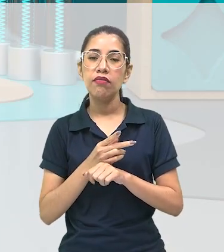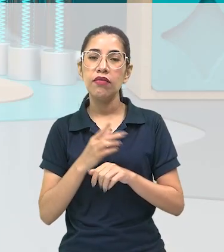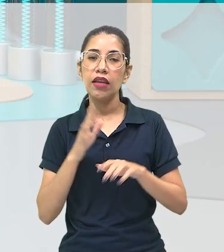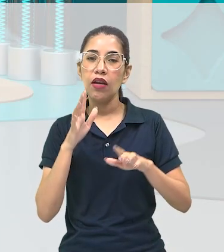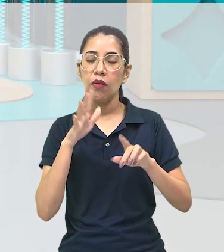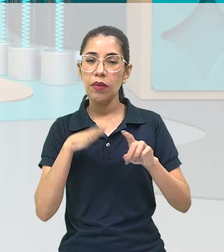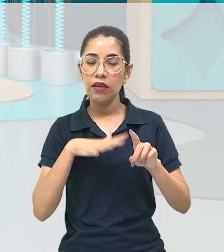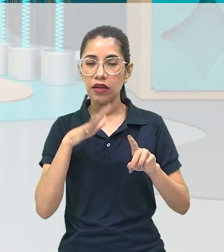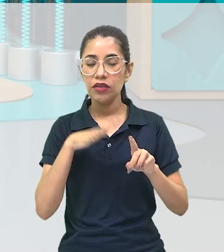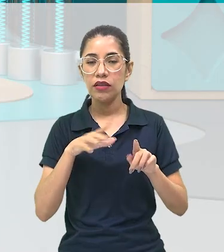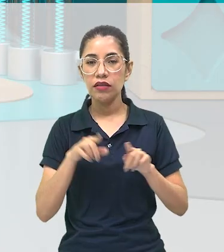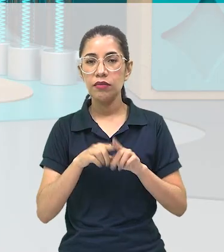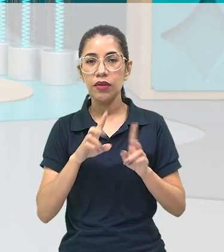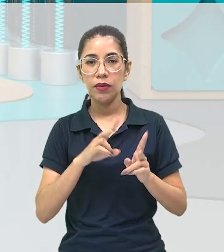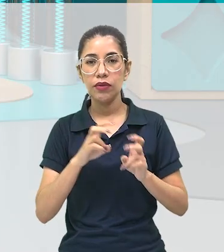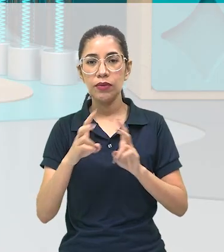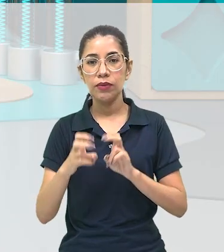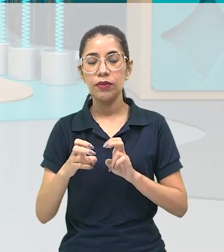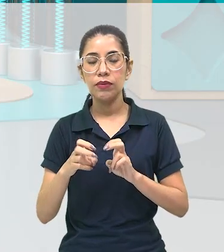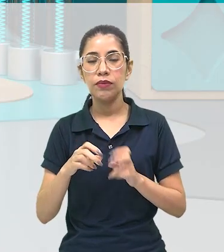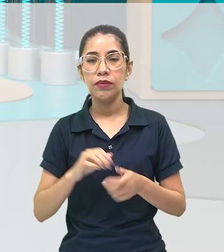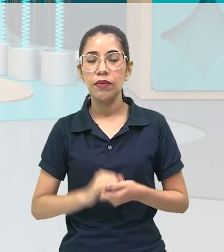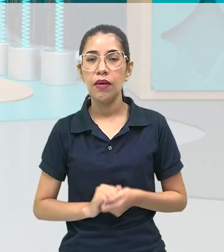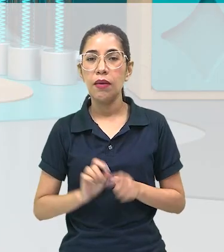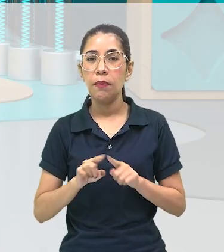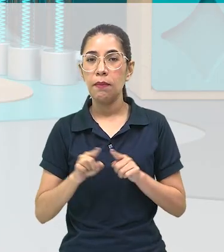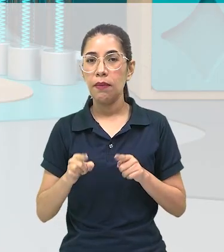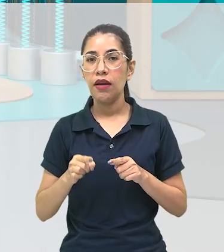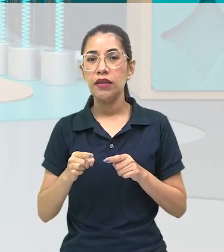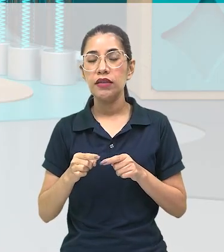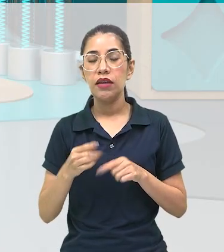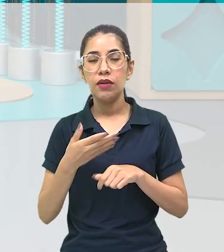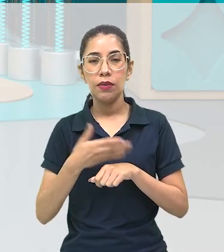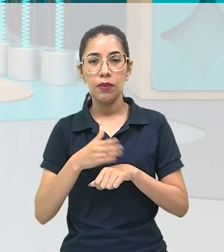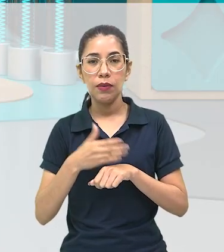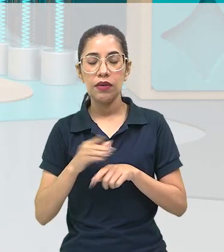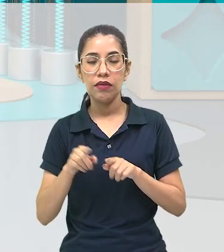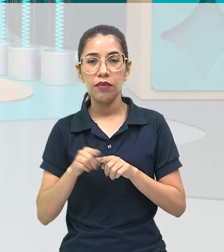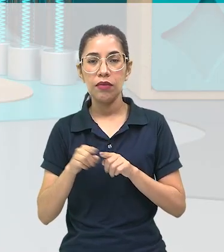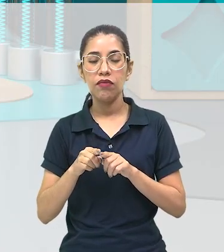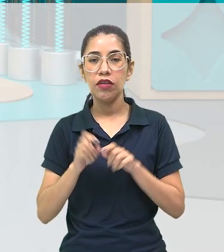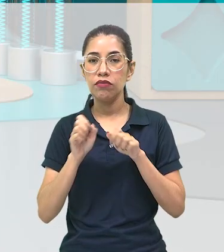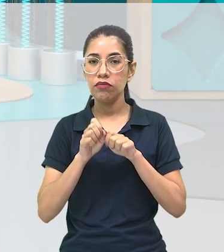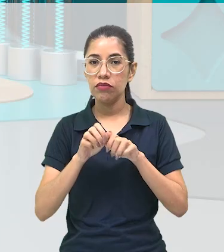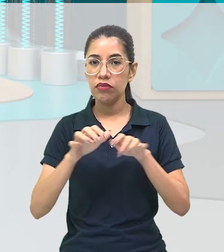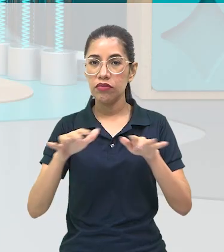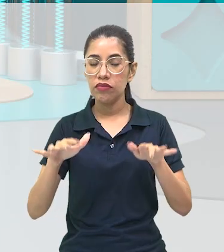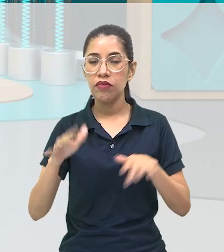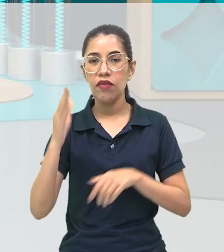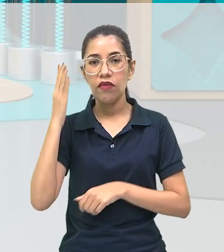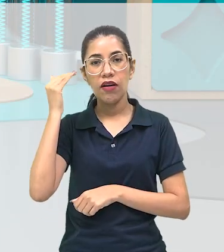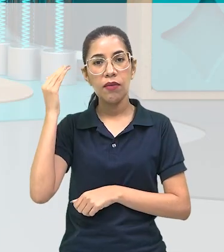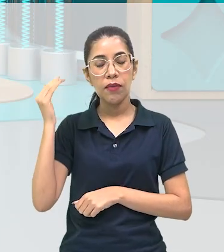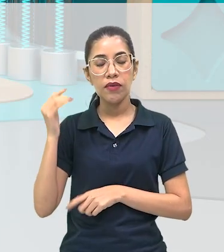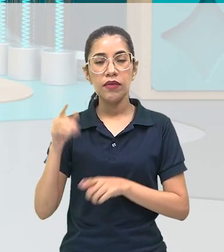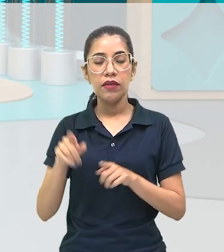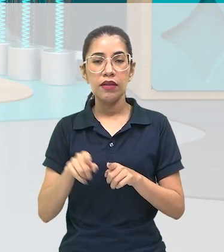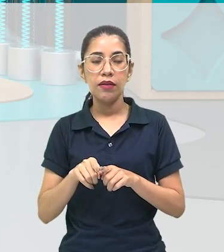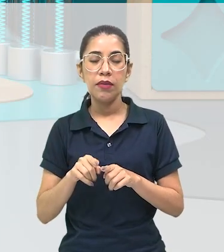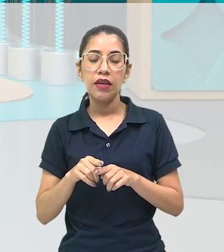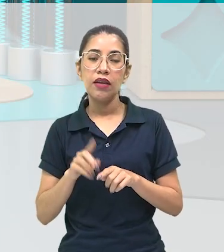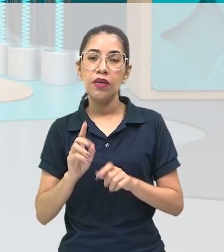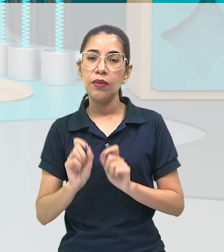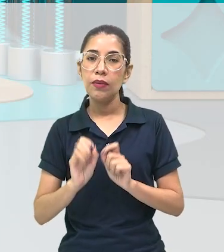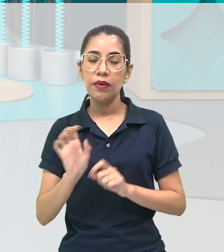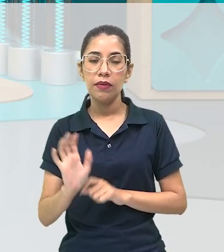lutas de sumô. Mas aí essas lutas foram ficando tão famosas, né, foram ganhando tanta popularidade que daí